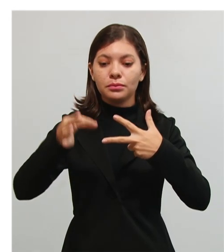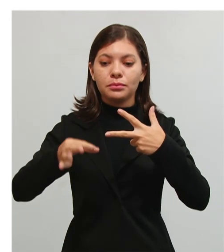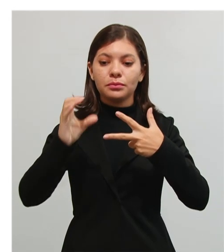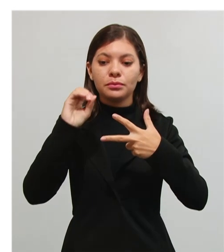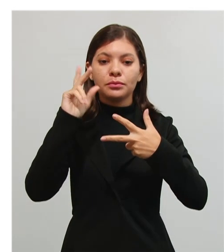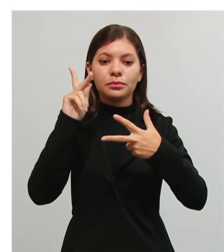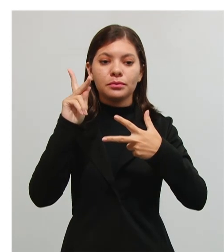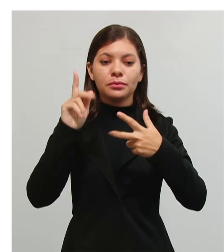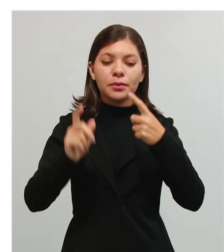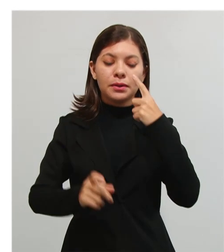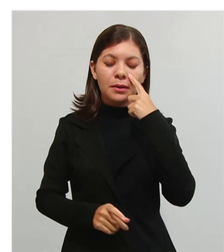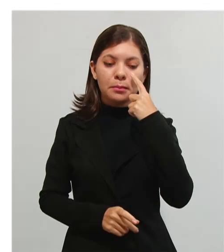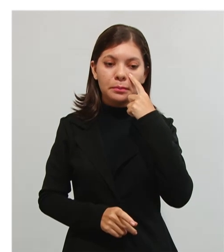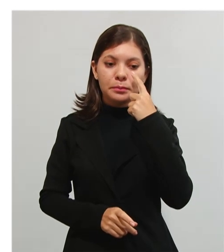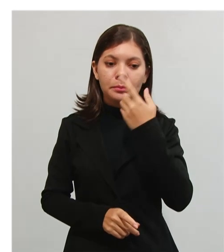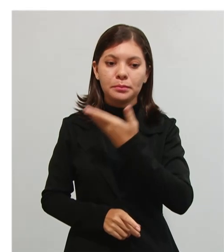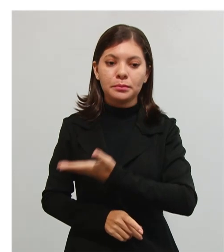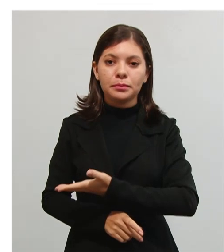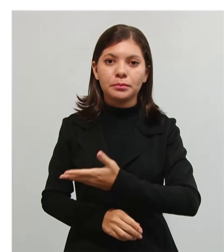lá.